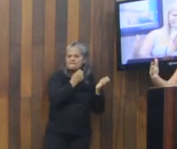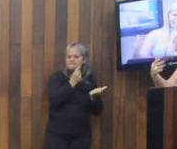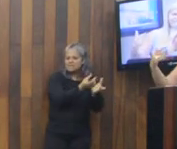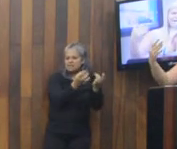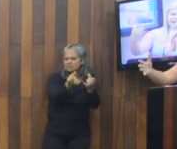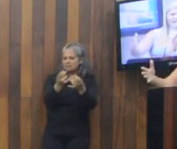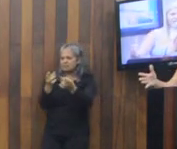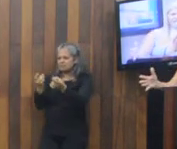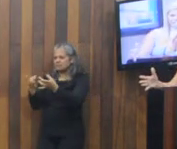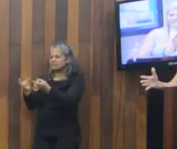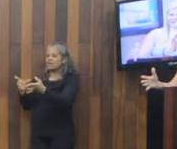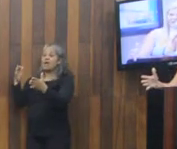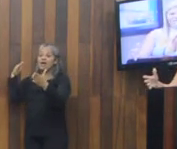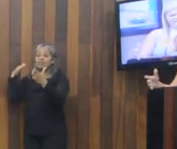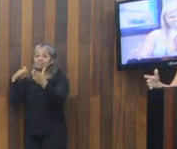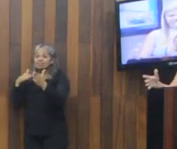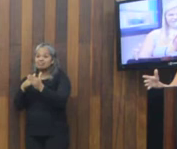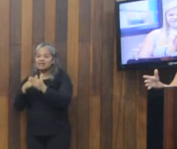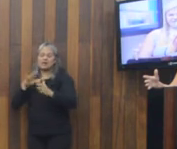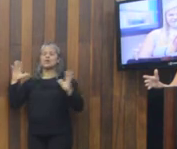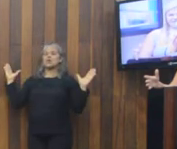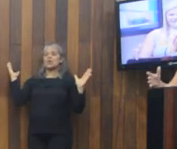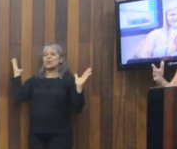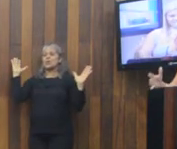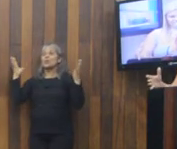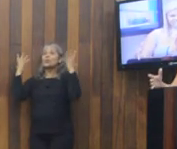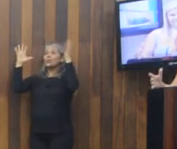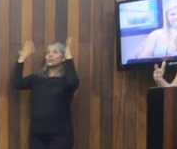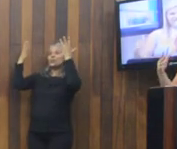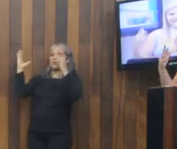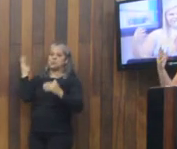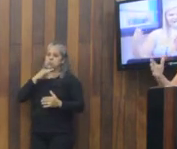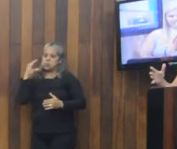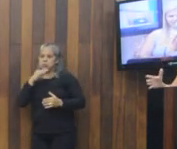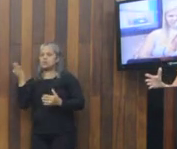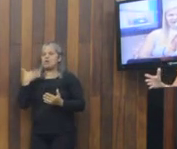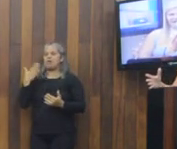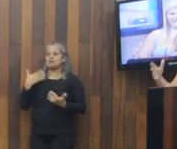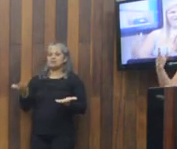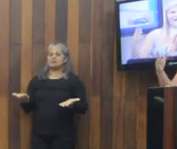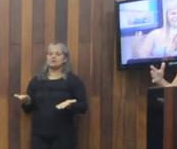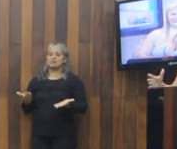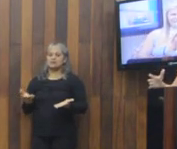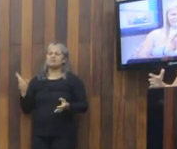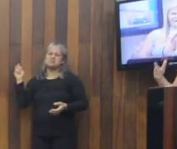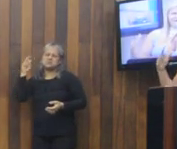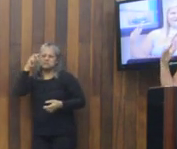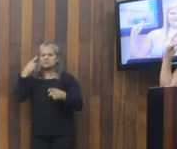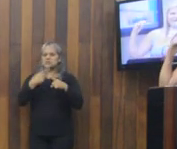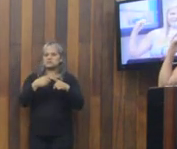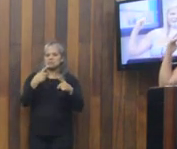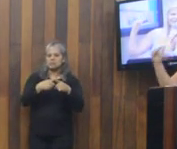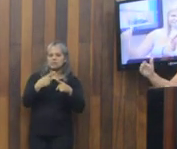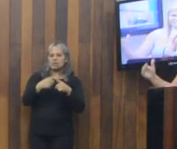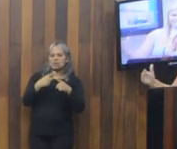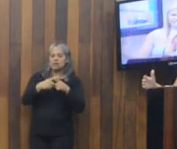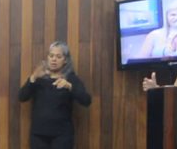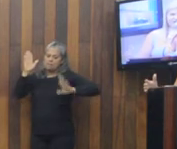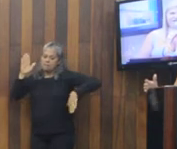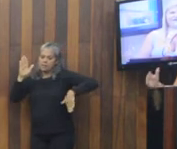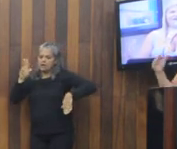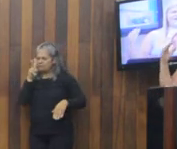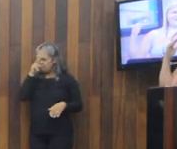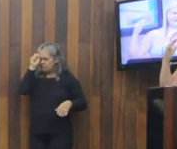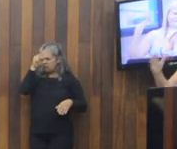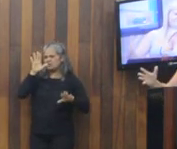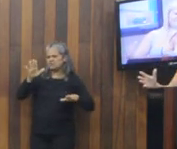até a alta temporada, porque está difícil. Está difícil, a gente está sem margem de praia, a Praia do Forte está sem uma grande faixa de